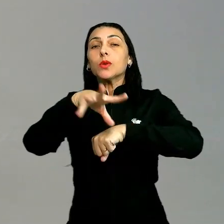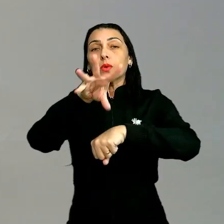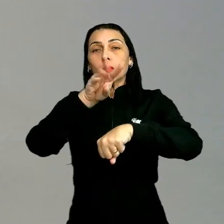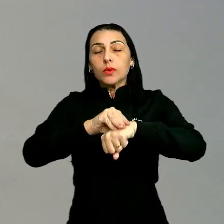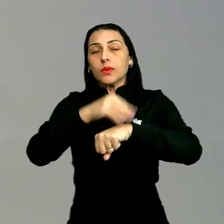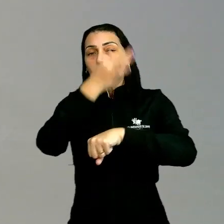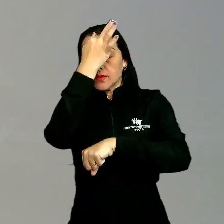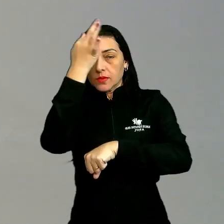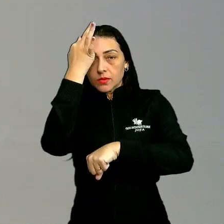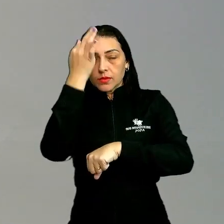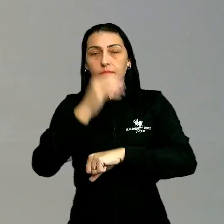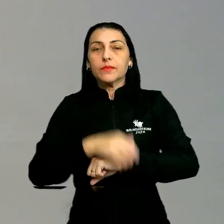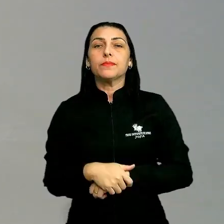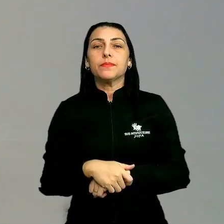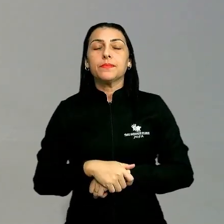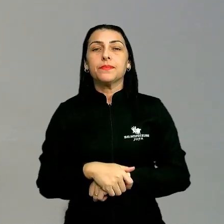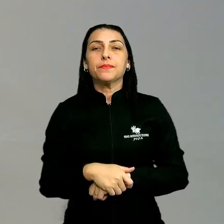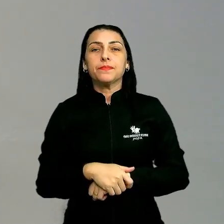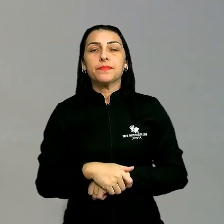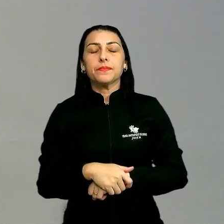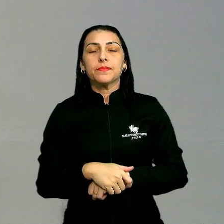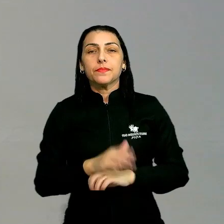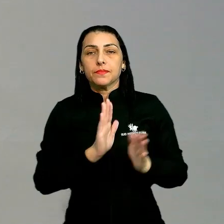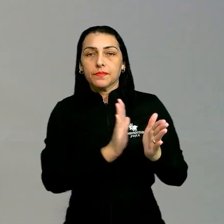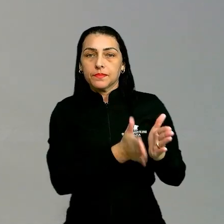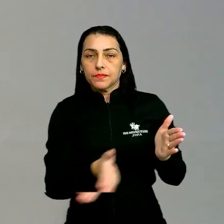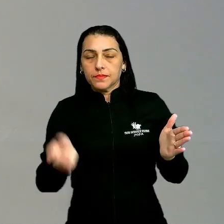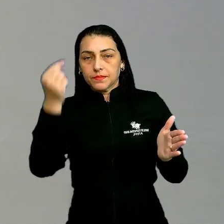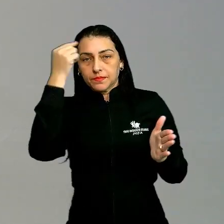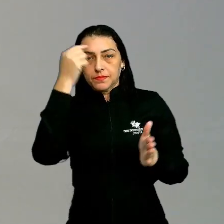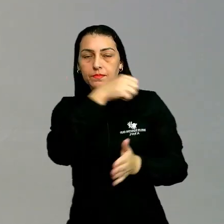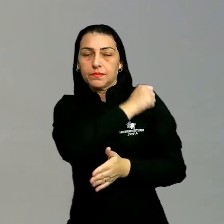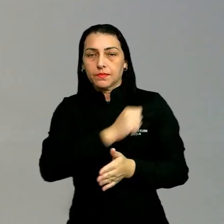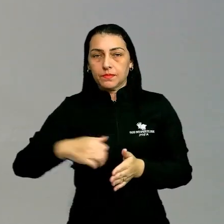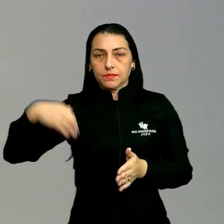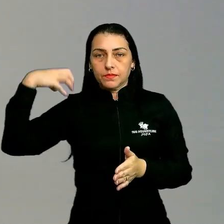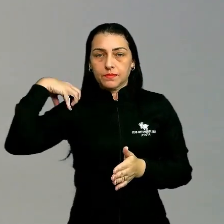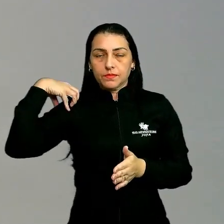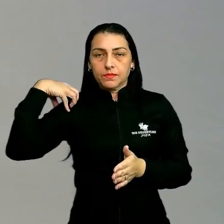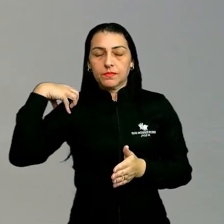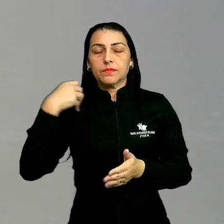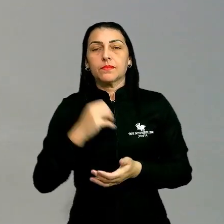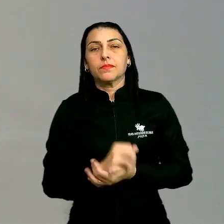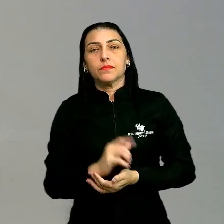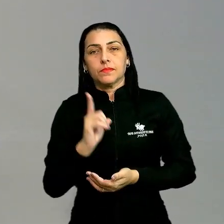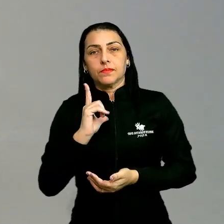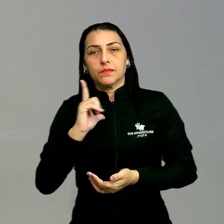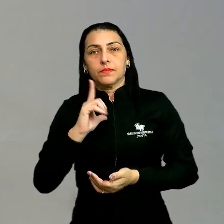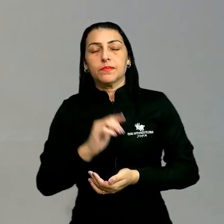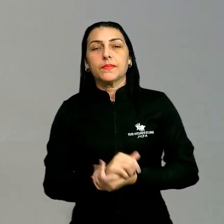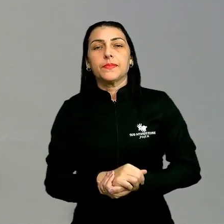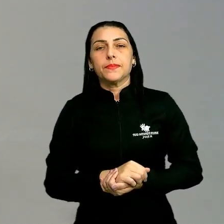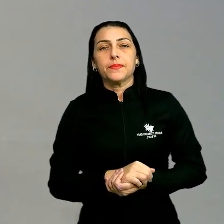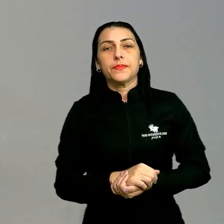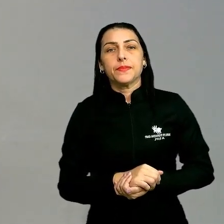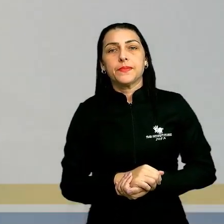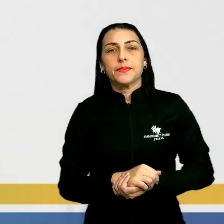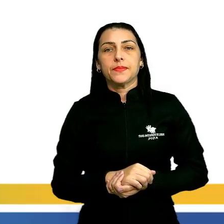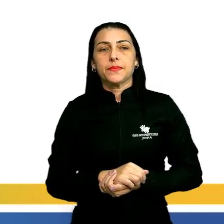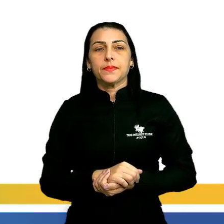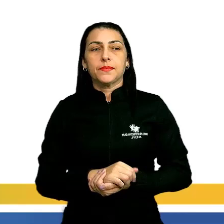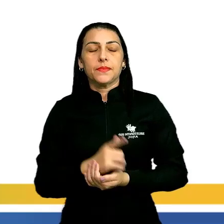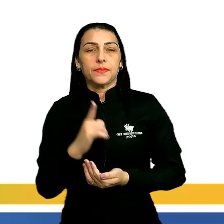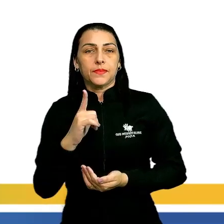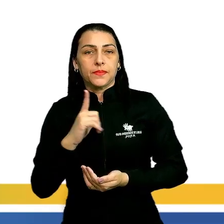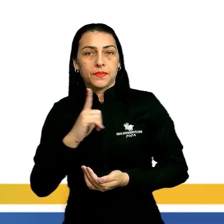da filosofia. Então, seguindo aí o pensamento aristotélico, aí nós vamos ter o seguinte: